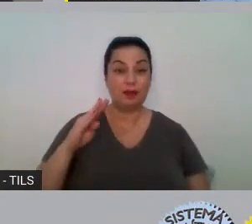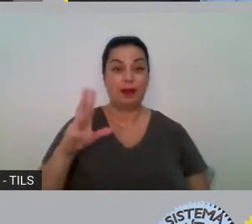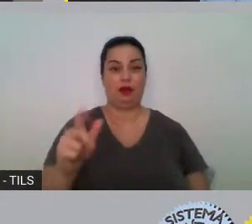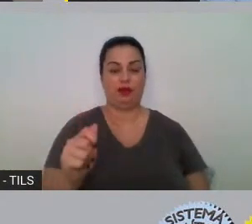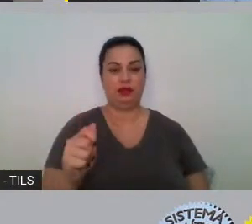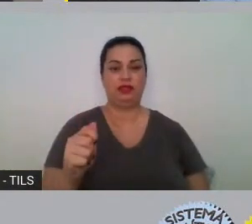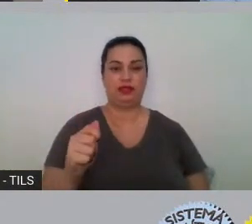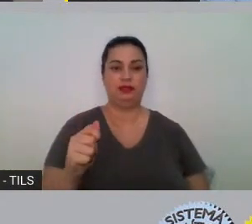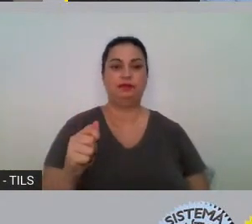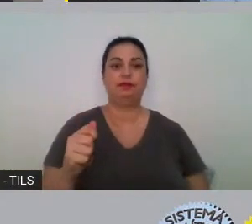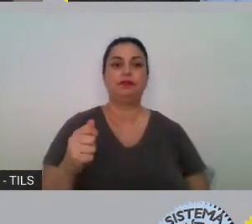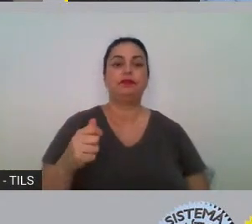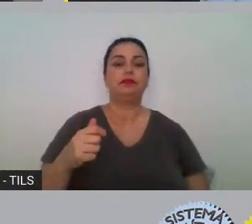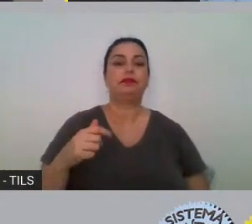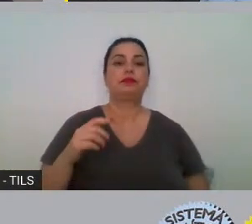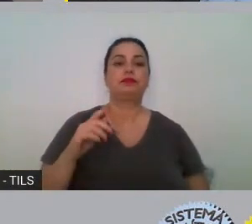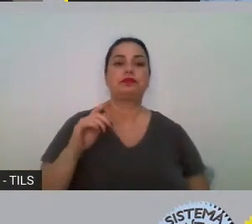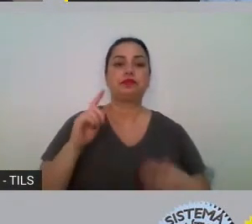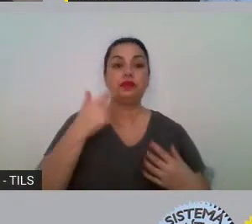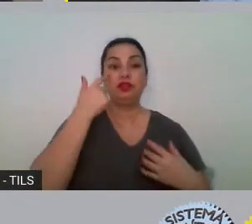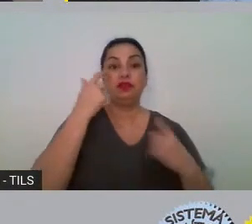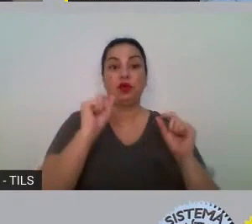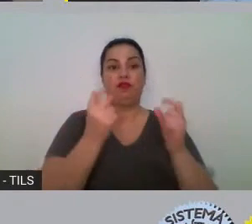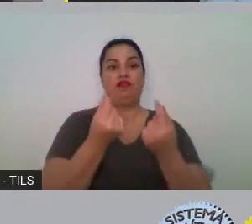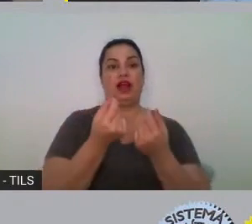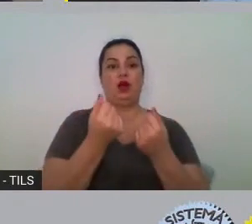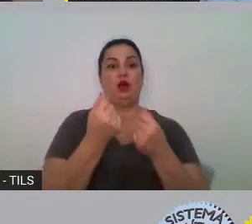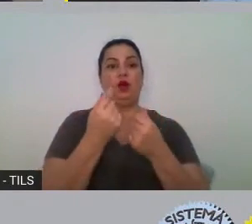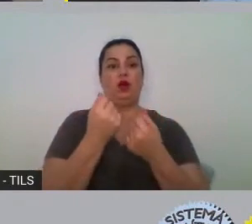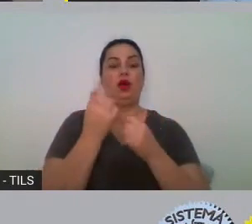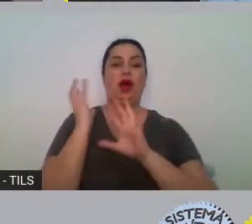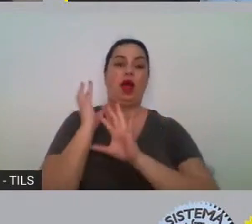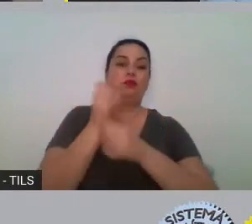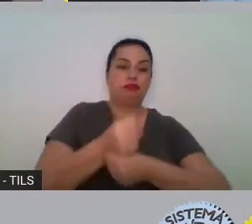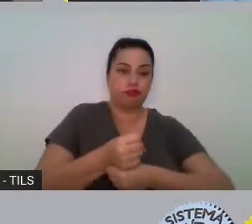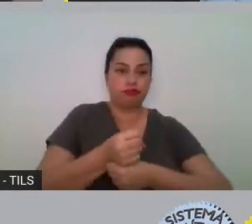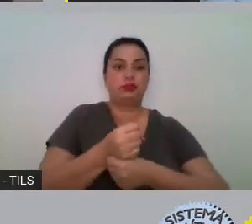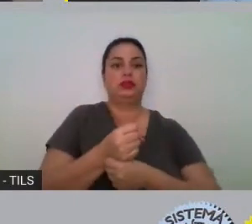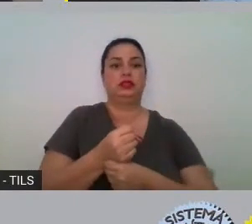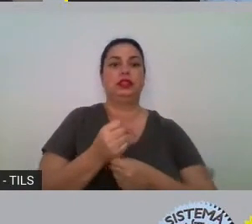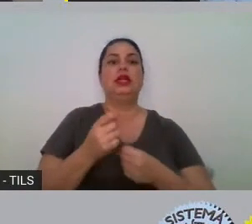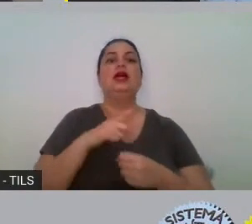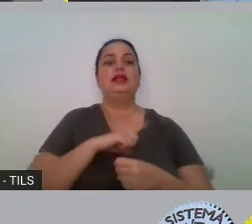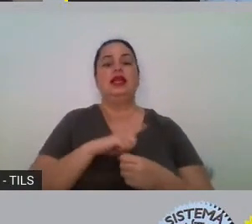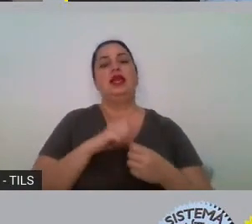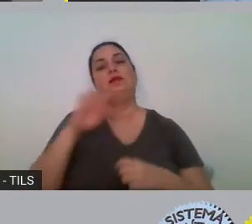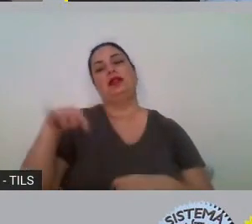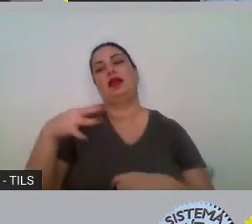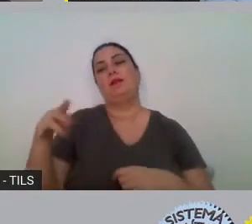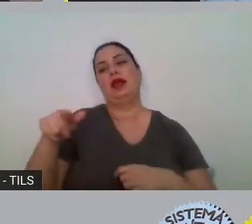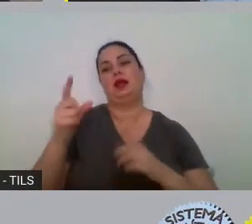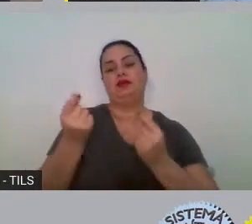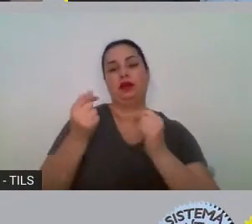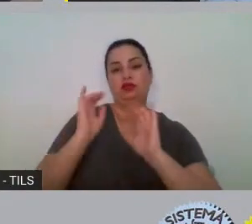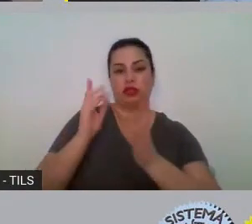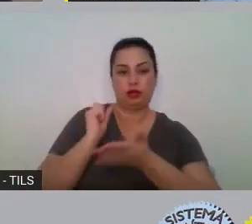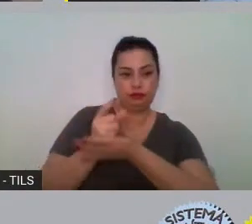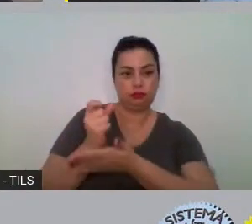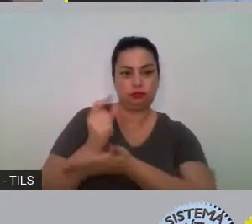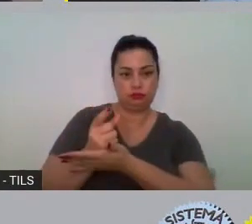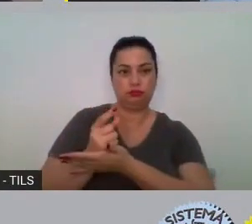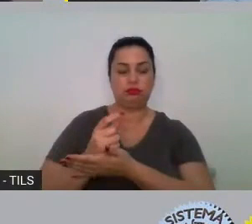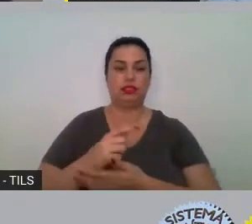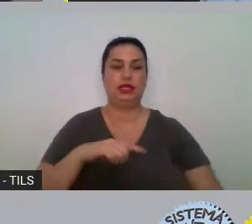acumulado, isso aqui é o que já foi pago, eu teria que ter feito outra tabela, o que já foi pago, 490 milhões, hoje, é